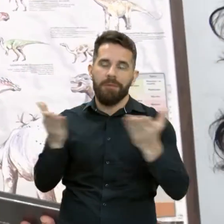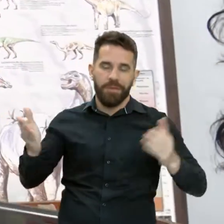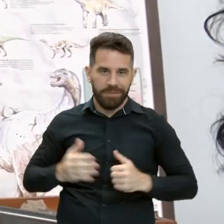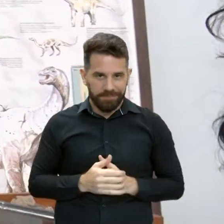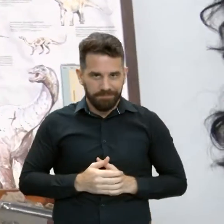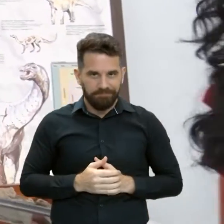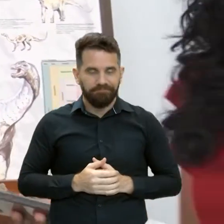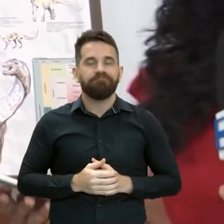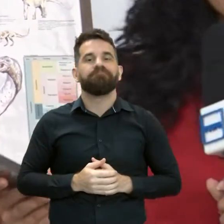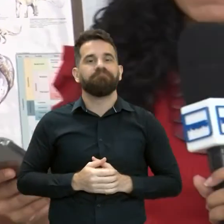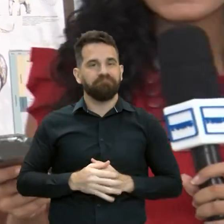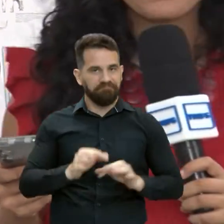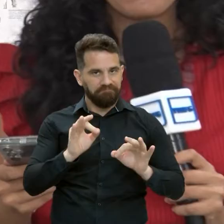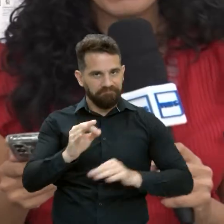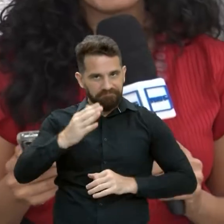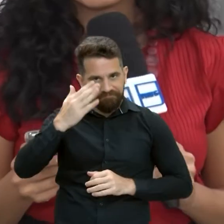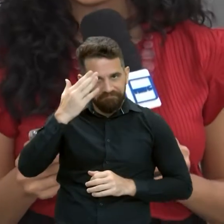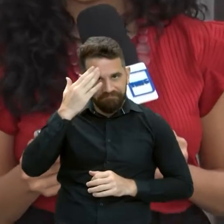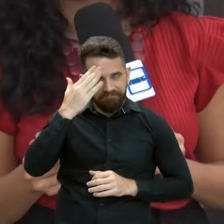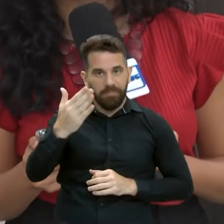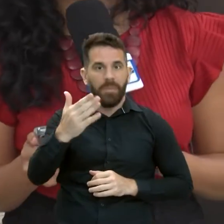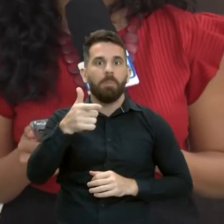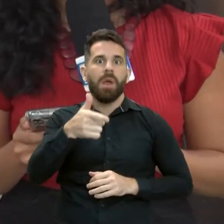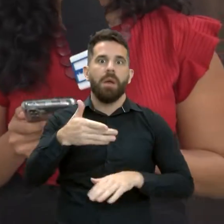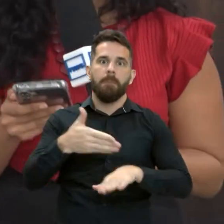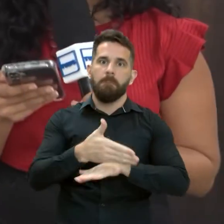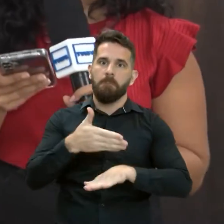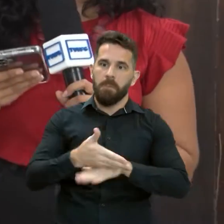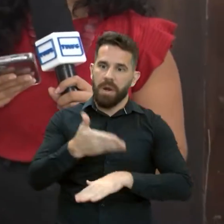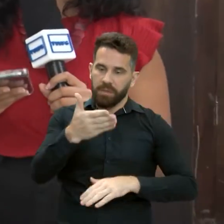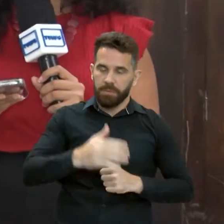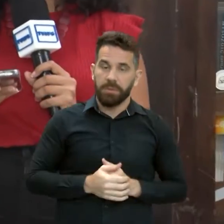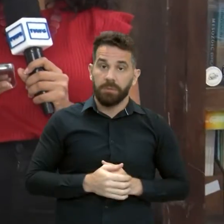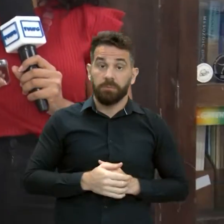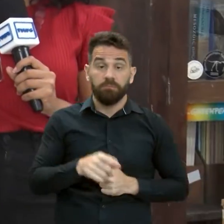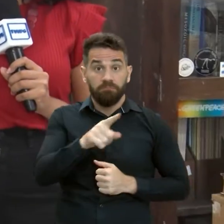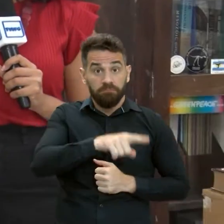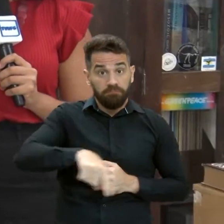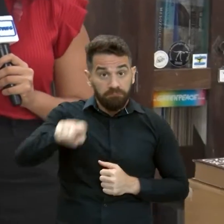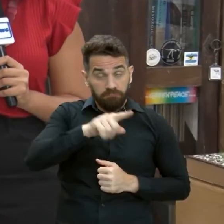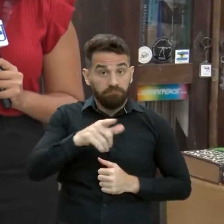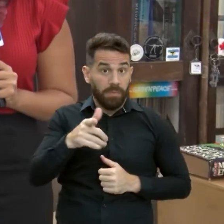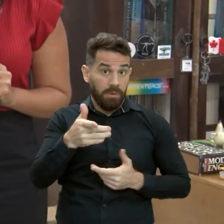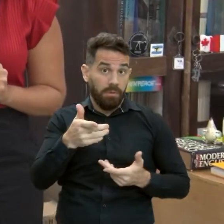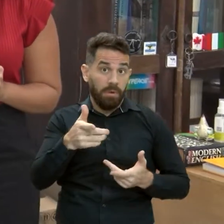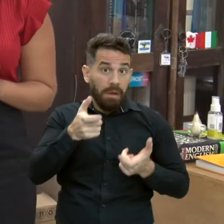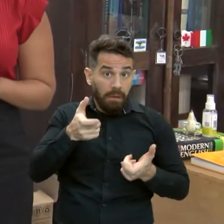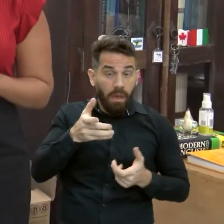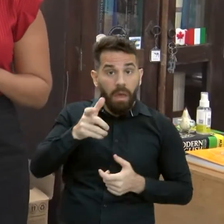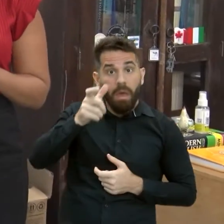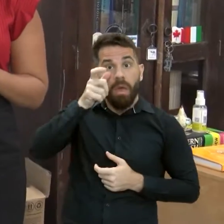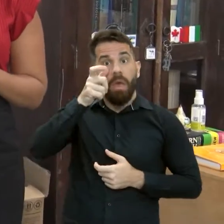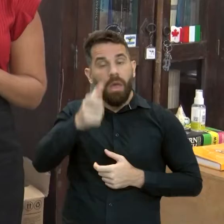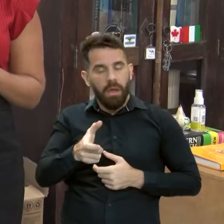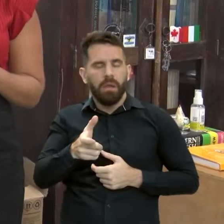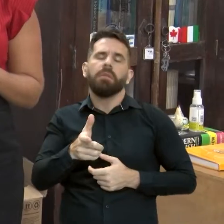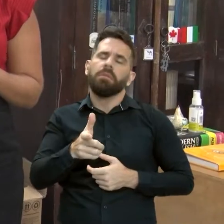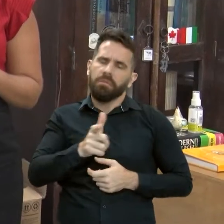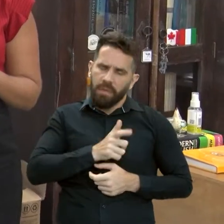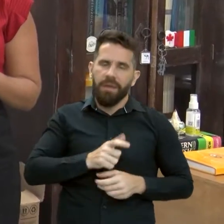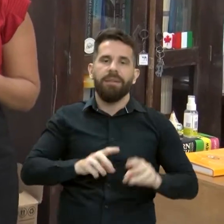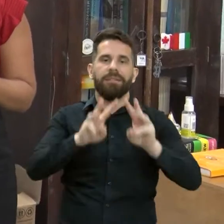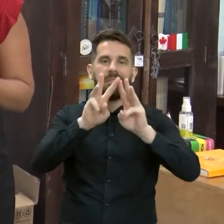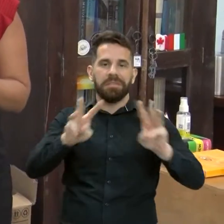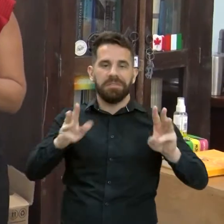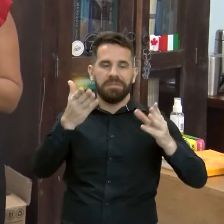Beatriz, muito obrigada por participar com a gente. E olha só, você que está em casa, acesse então o site, por lá você